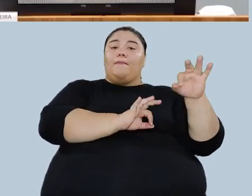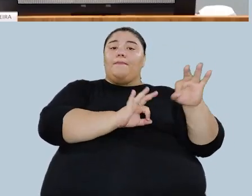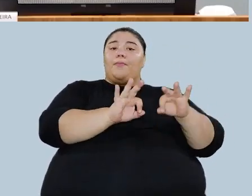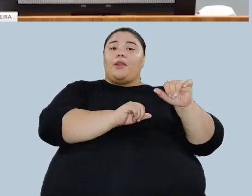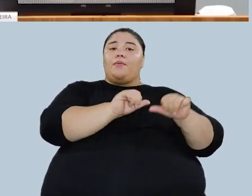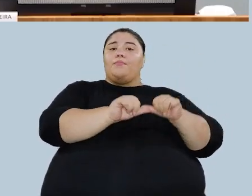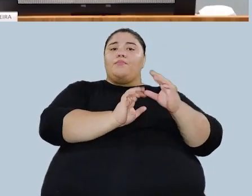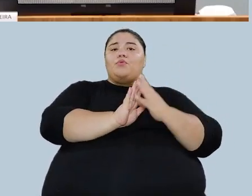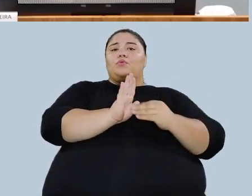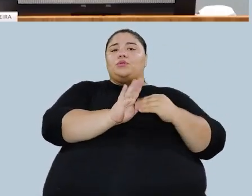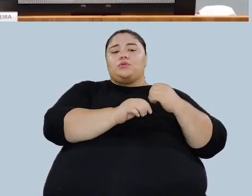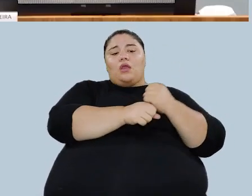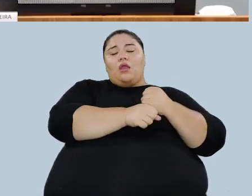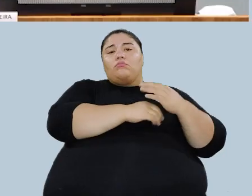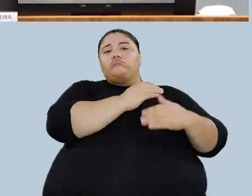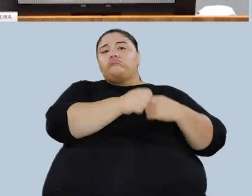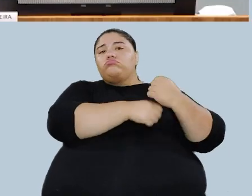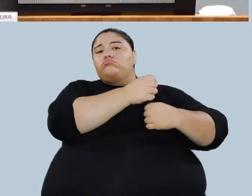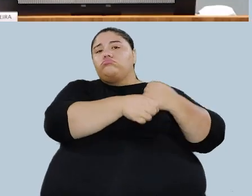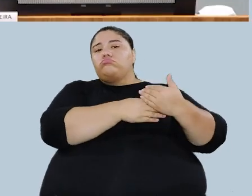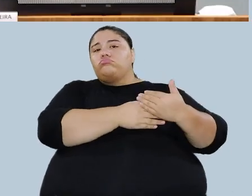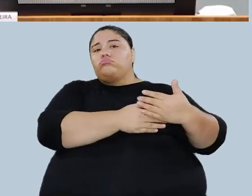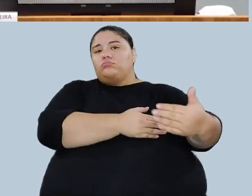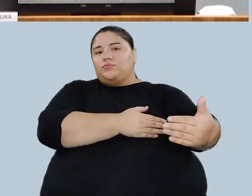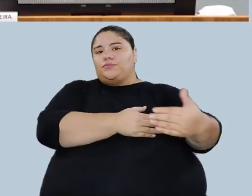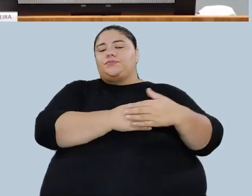as mudanças que virão nos próximos anos, né?